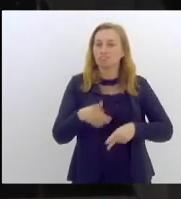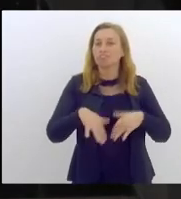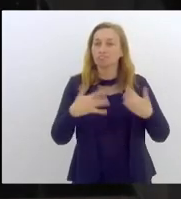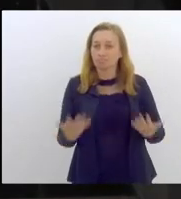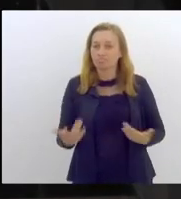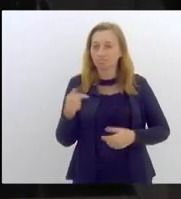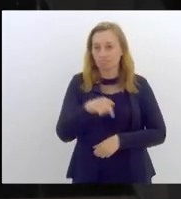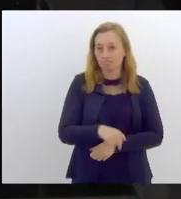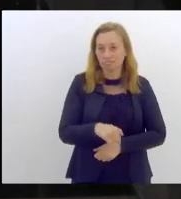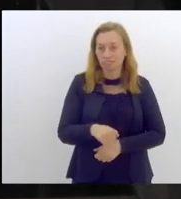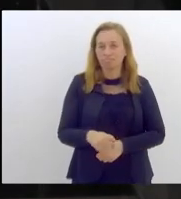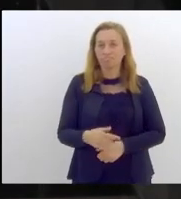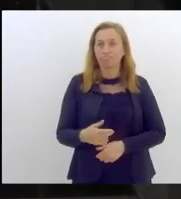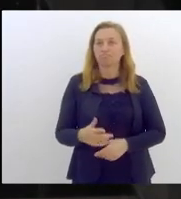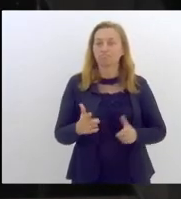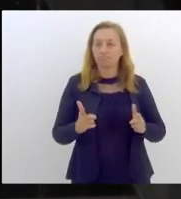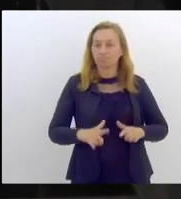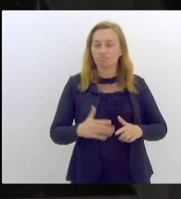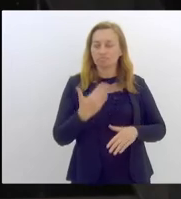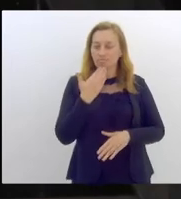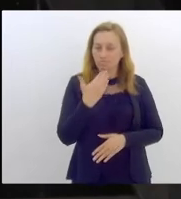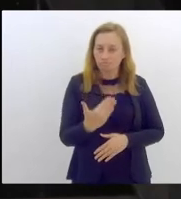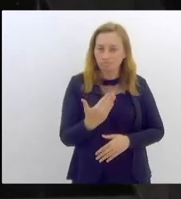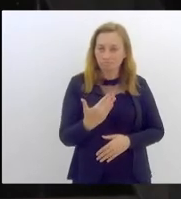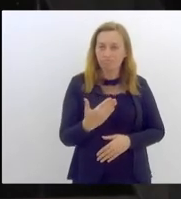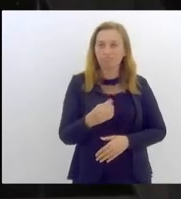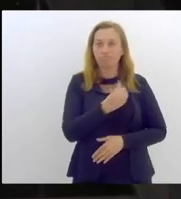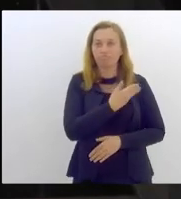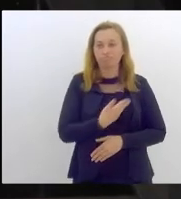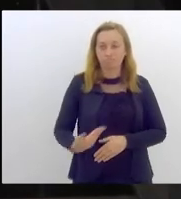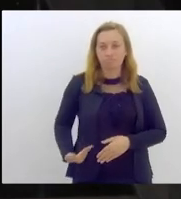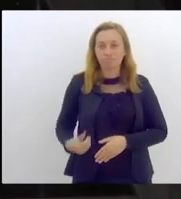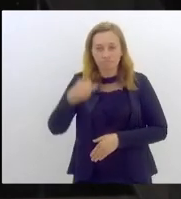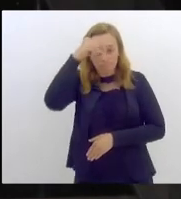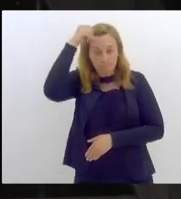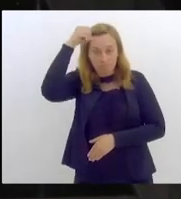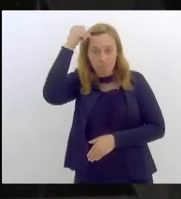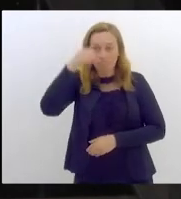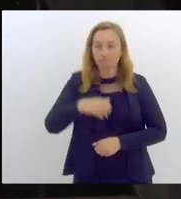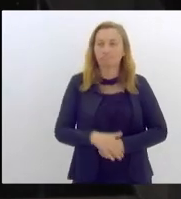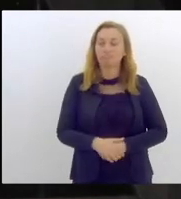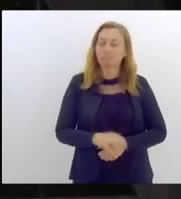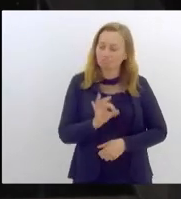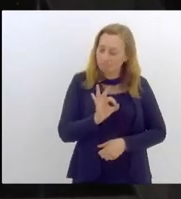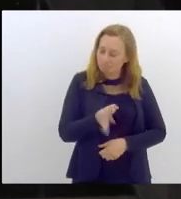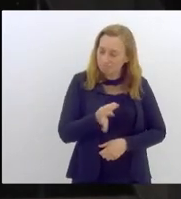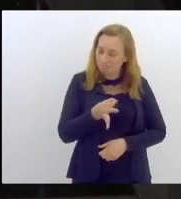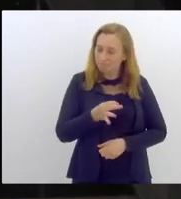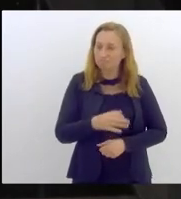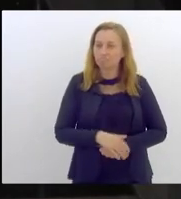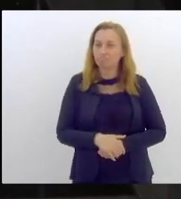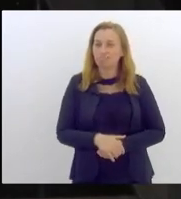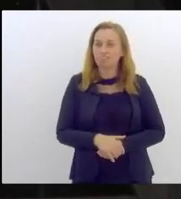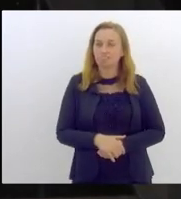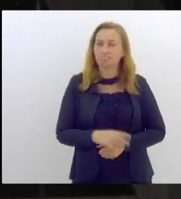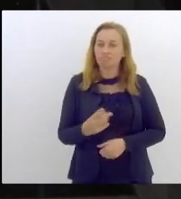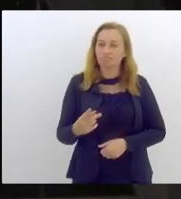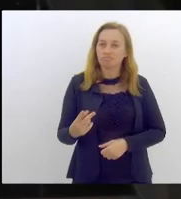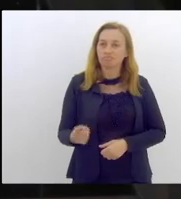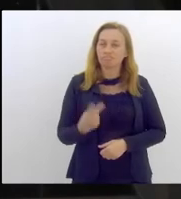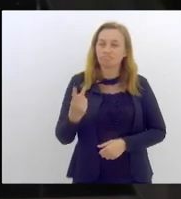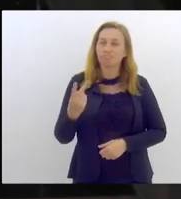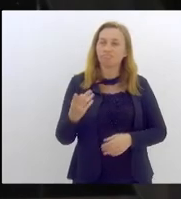aqui toma esse lugar para fazer um apelo ao governo Governador Cláudio Castro que tenho certeza que preza pela